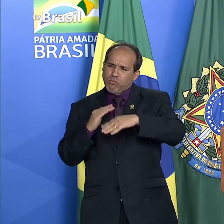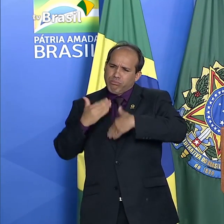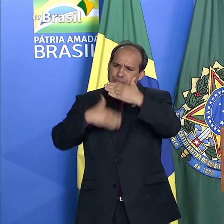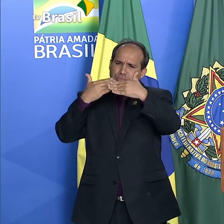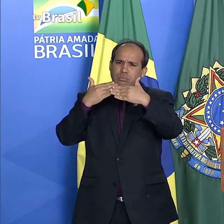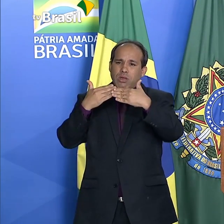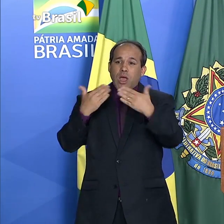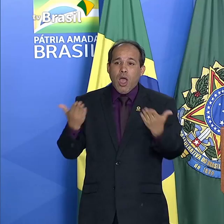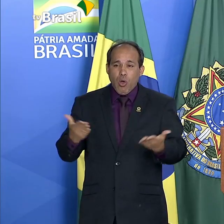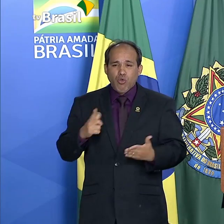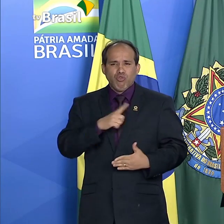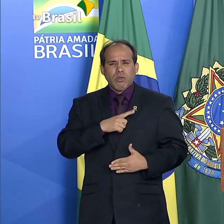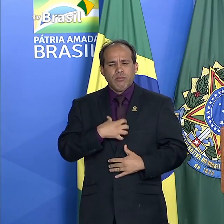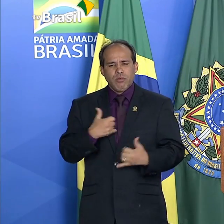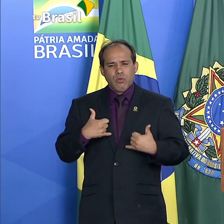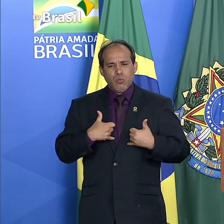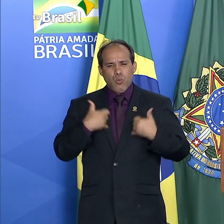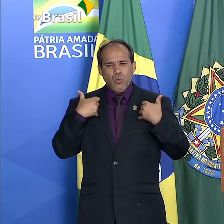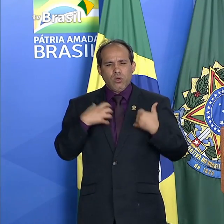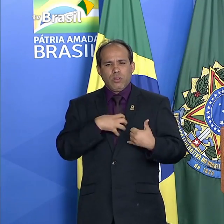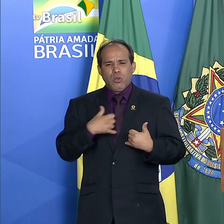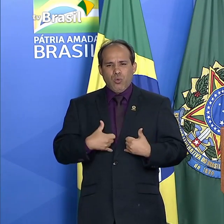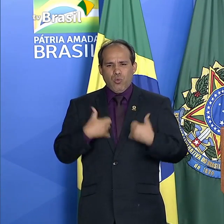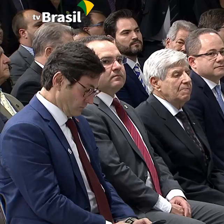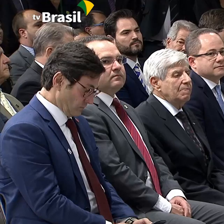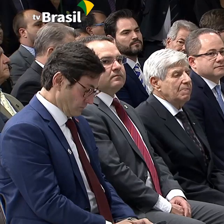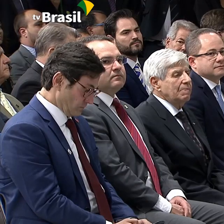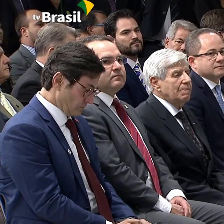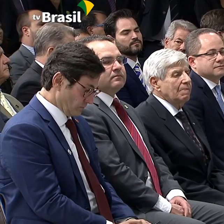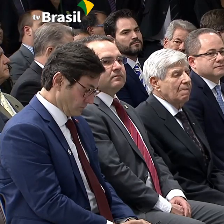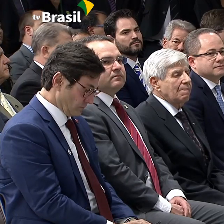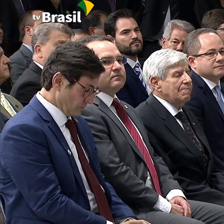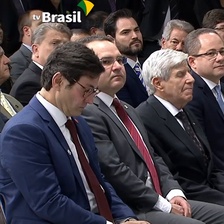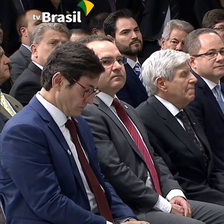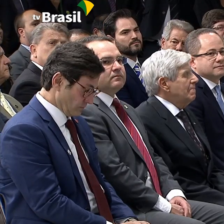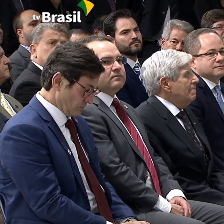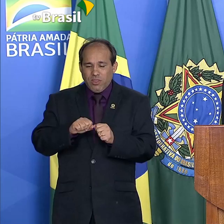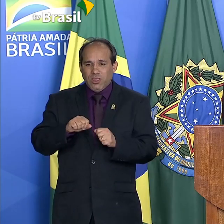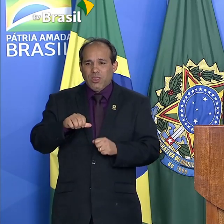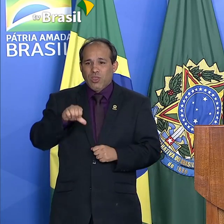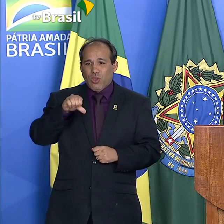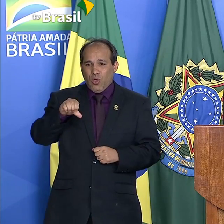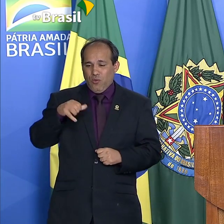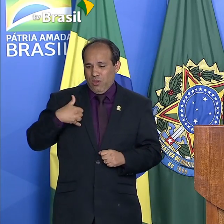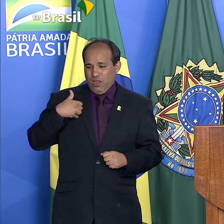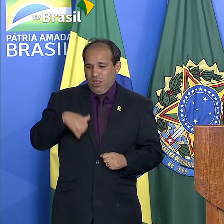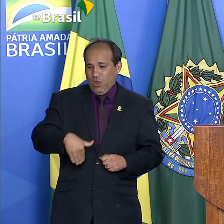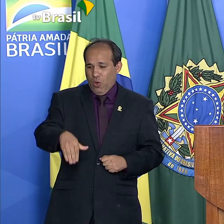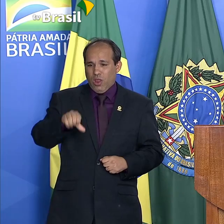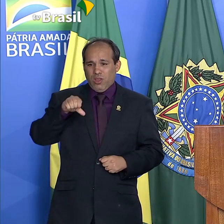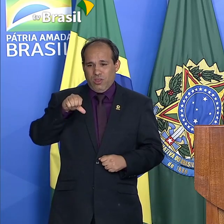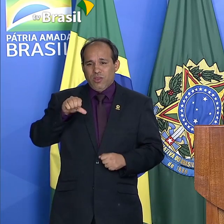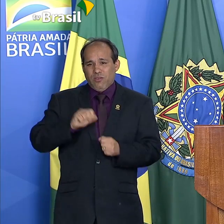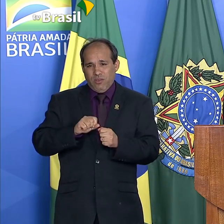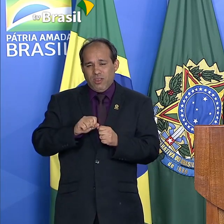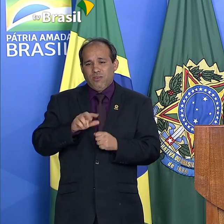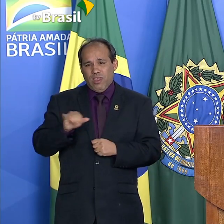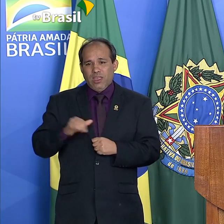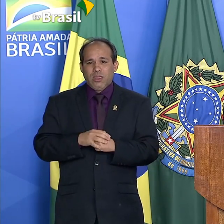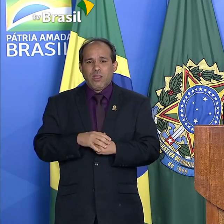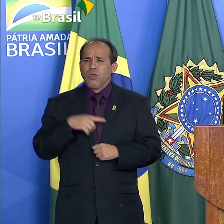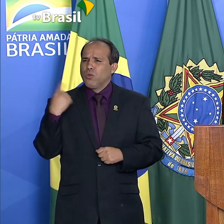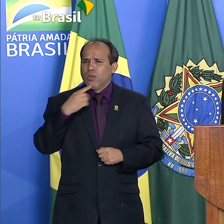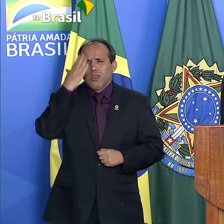de autorização. E com isso, elas assumem como compromisso levar a internet banda larga para lugares mais distantes, menos acessíveis e